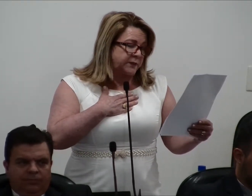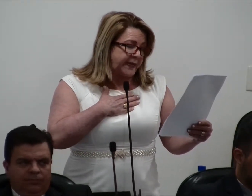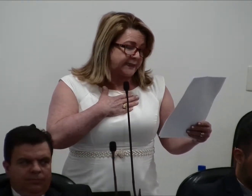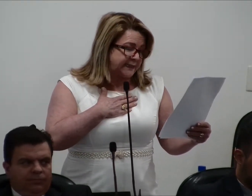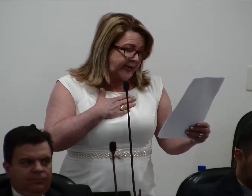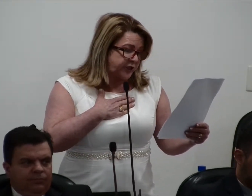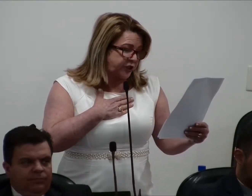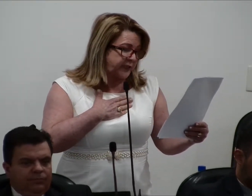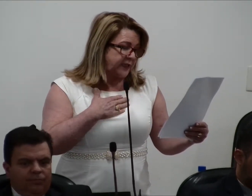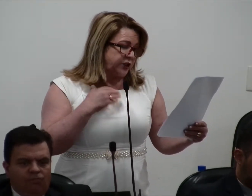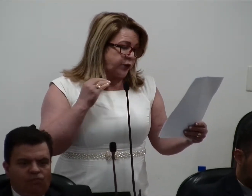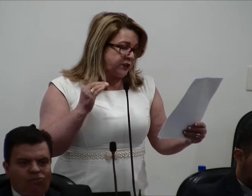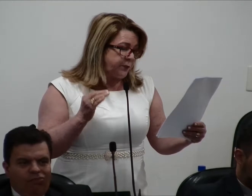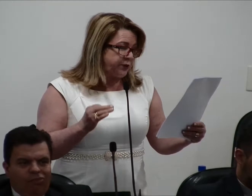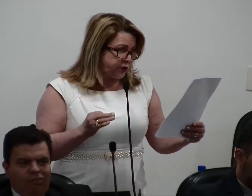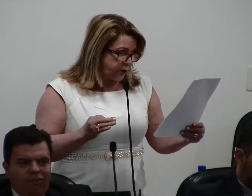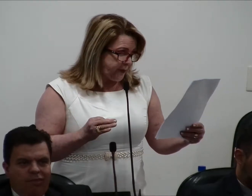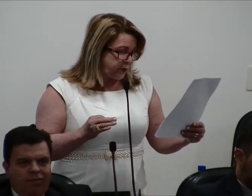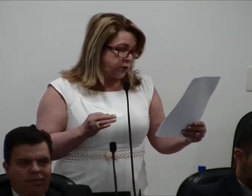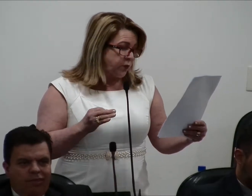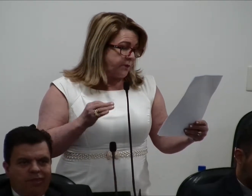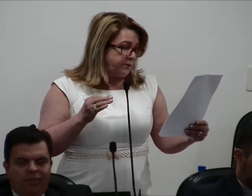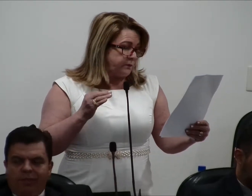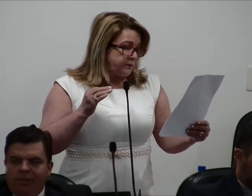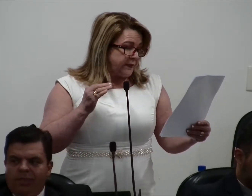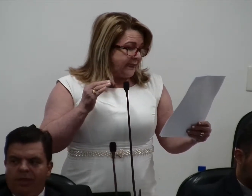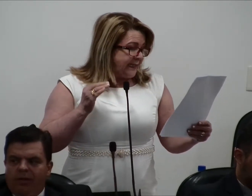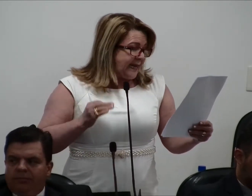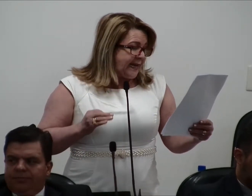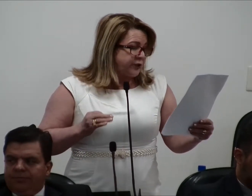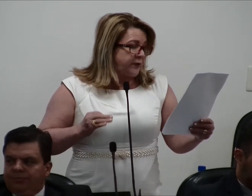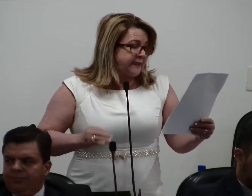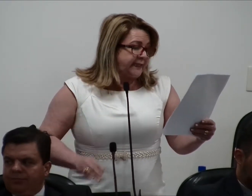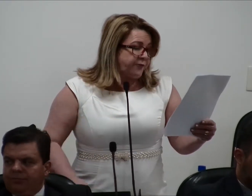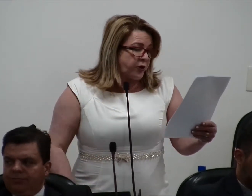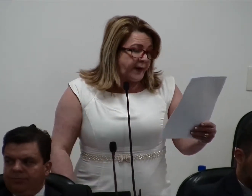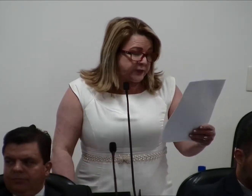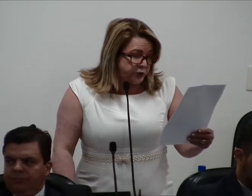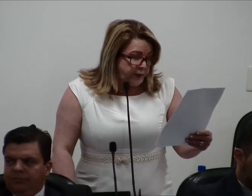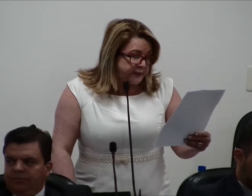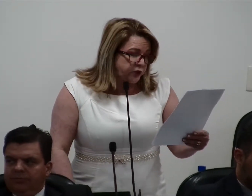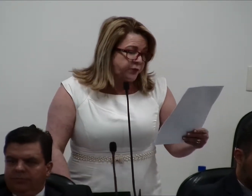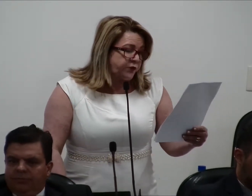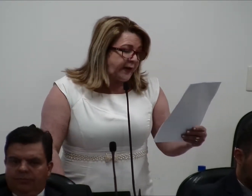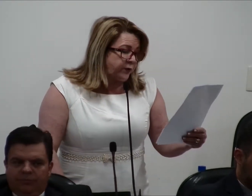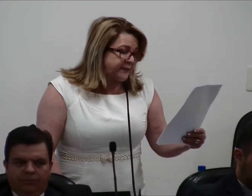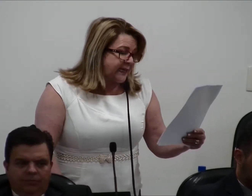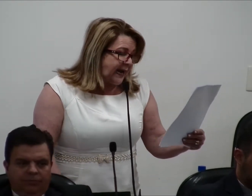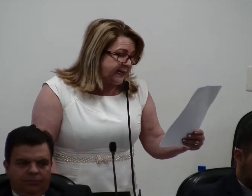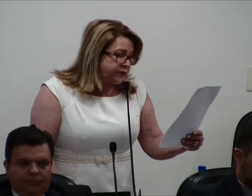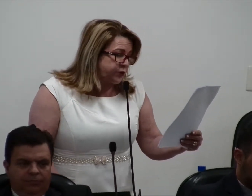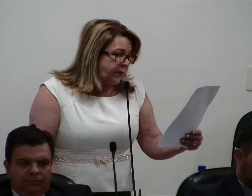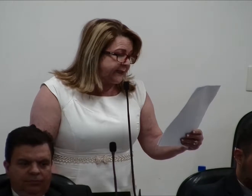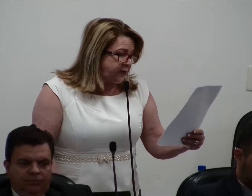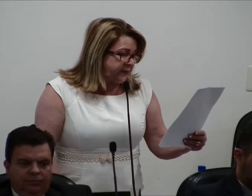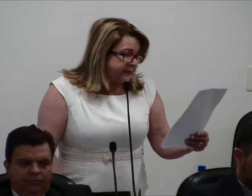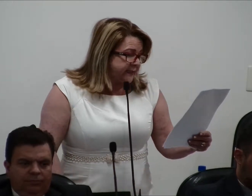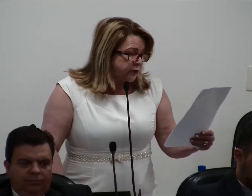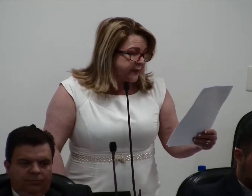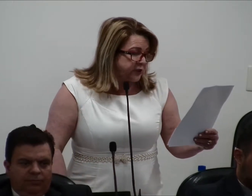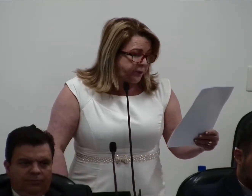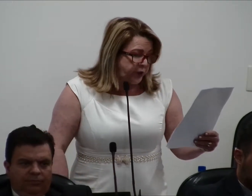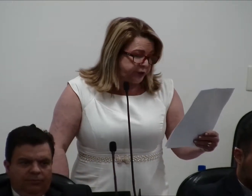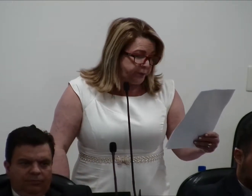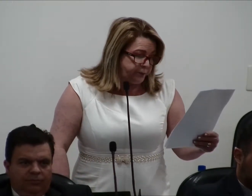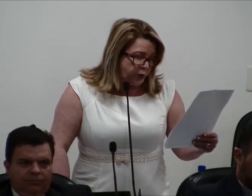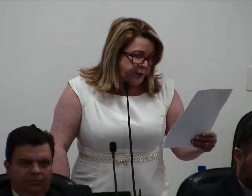requerimento 267 de 2018. Nele, solicitei informações sobre os valores gastos com a intervenção